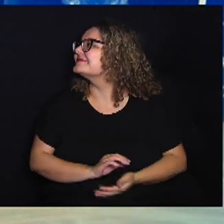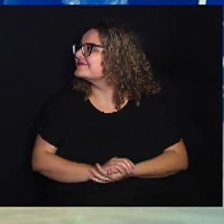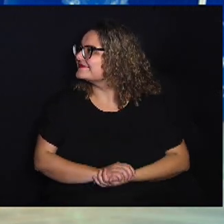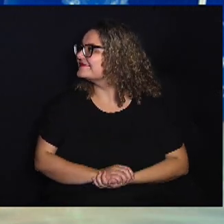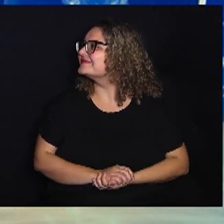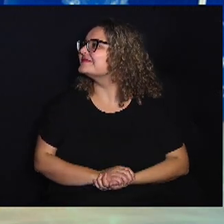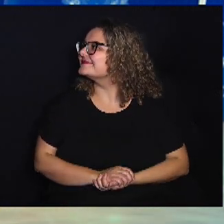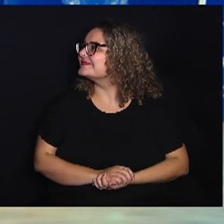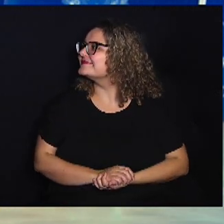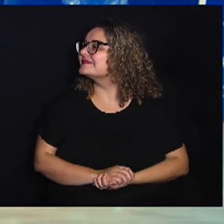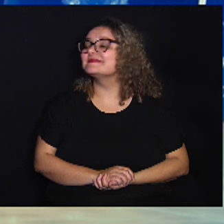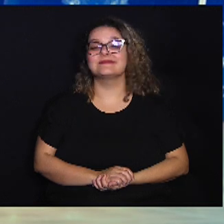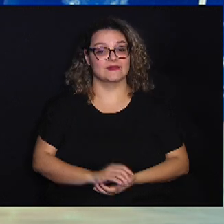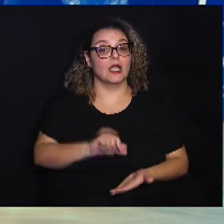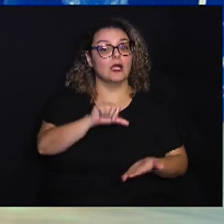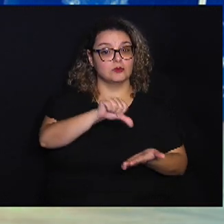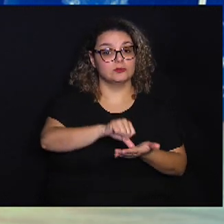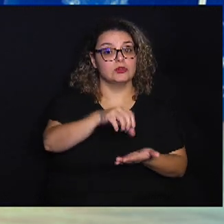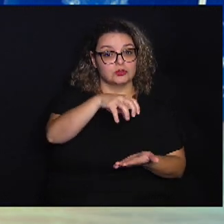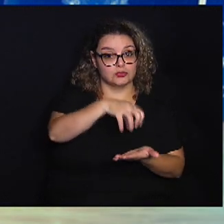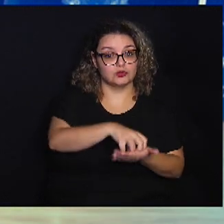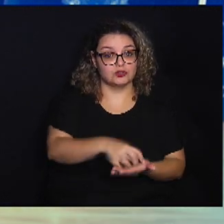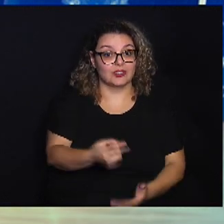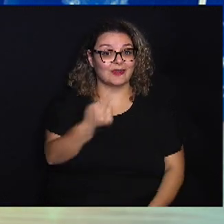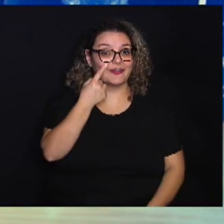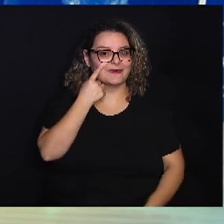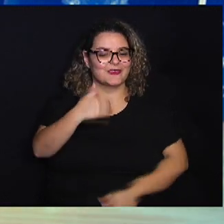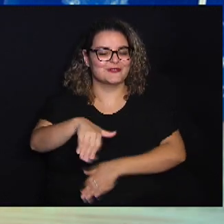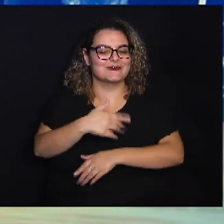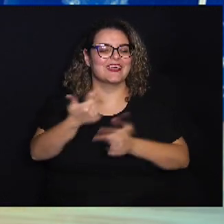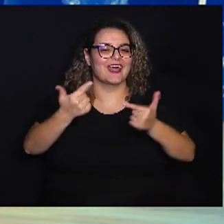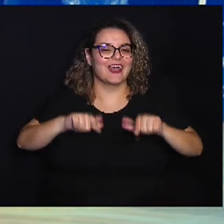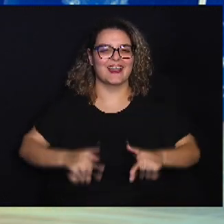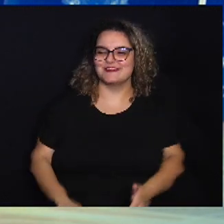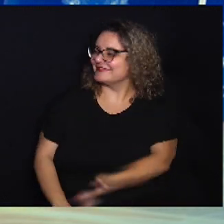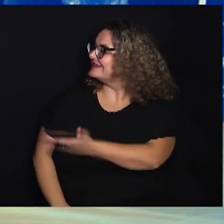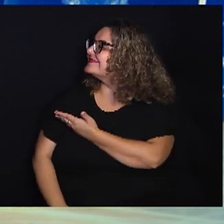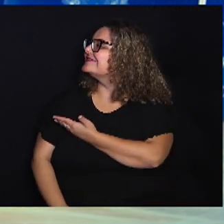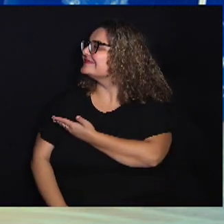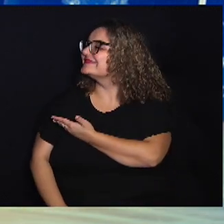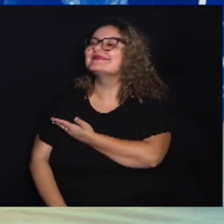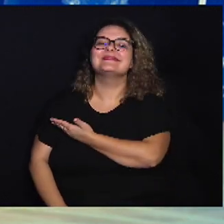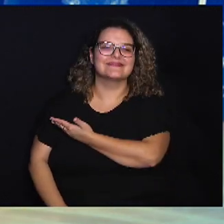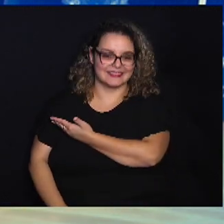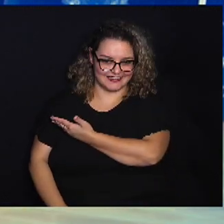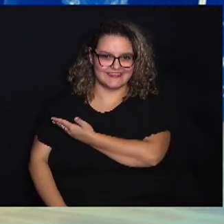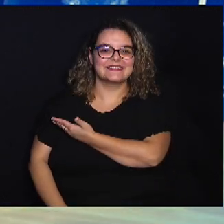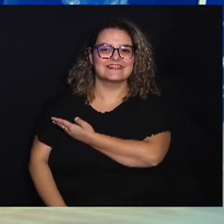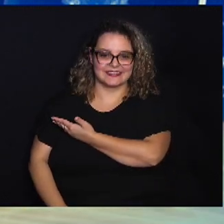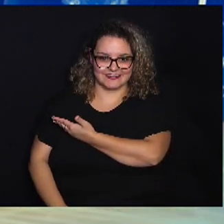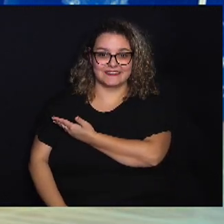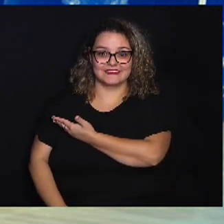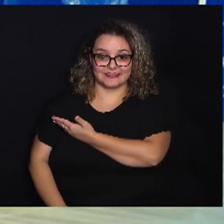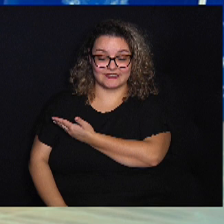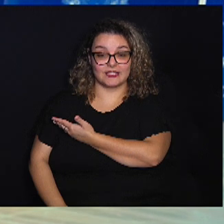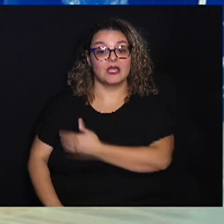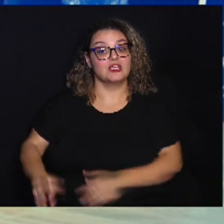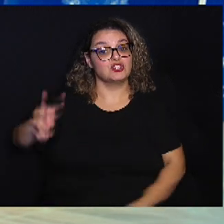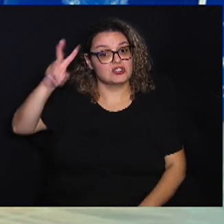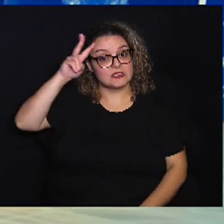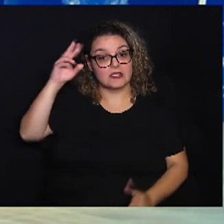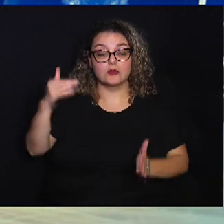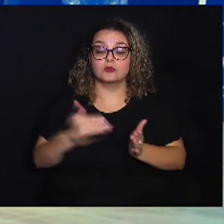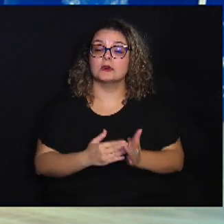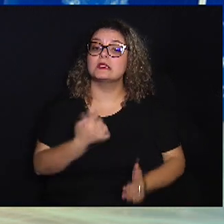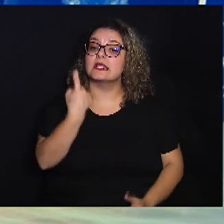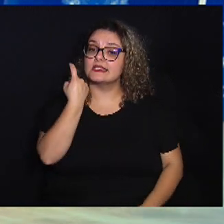.campinas.sp.gov.br. A unidade do centro fica na Avenida Campos Salles, número 427, no centro, de segunda a